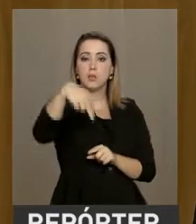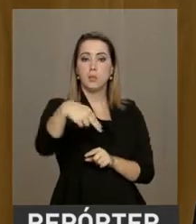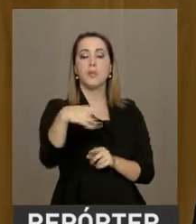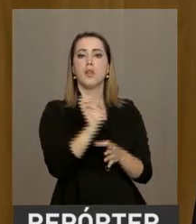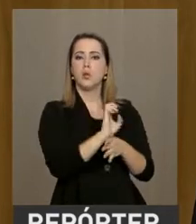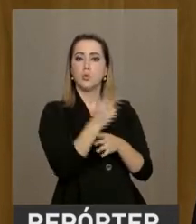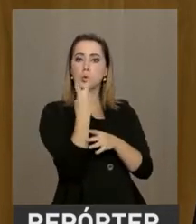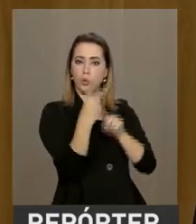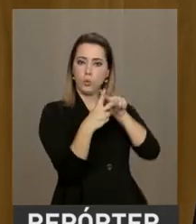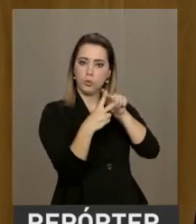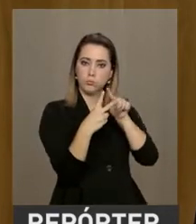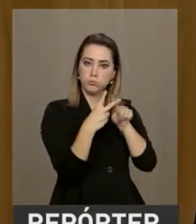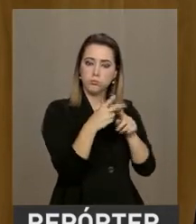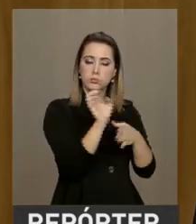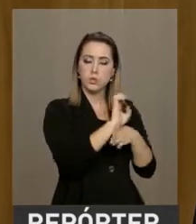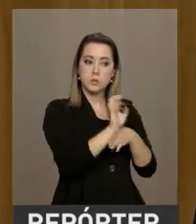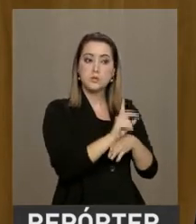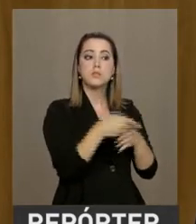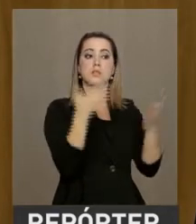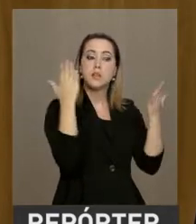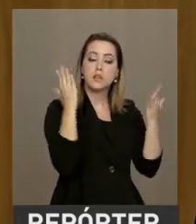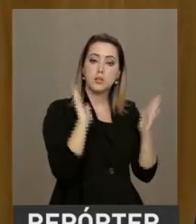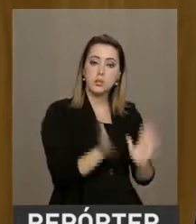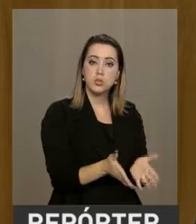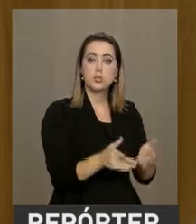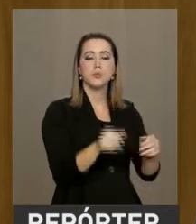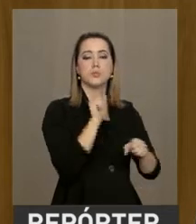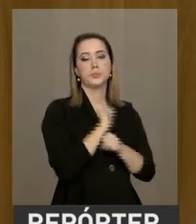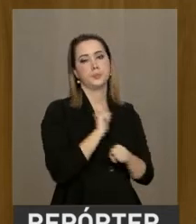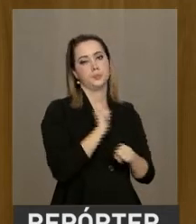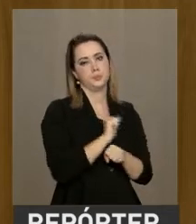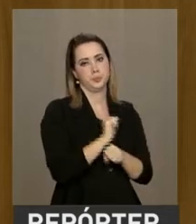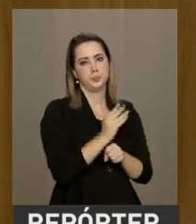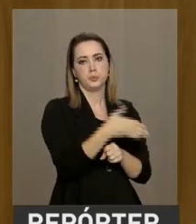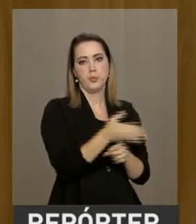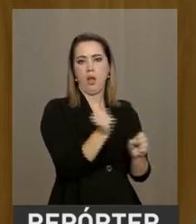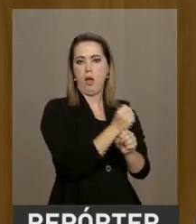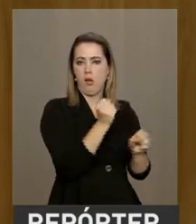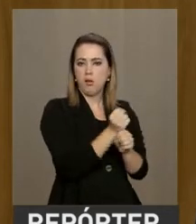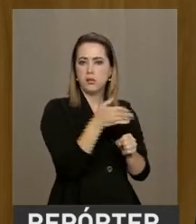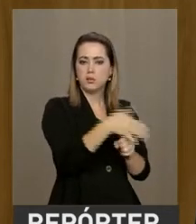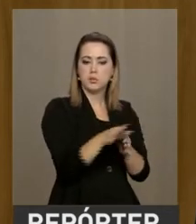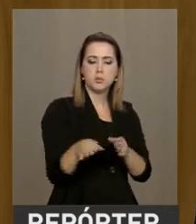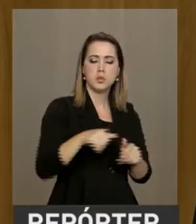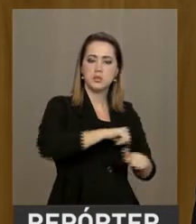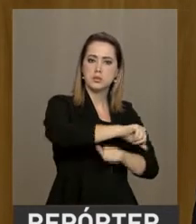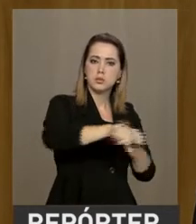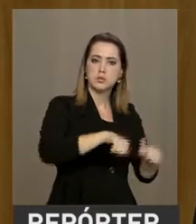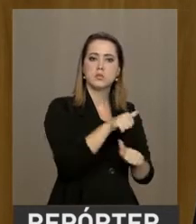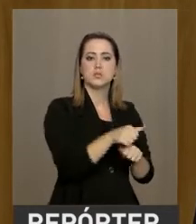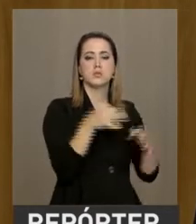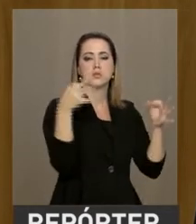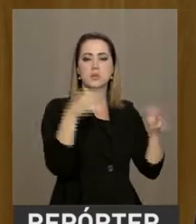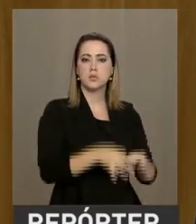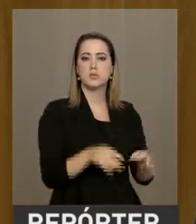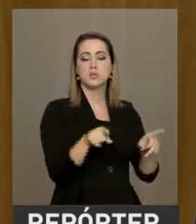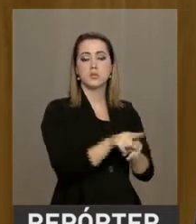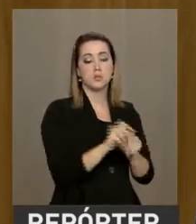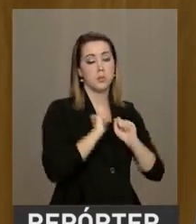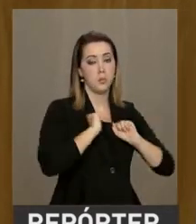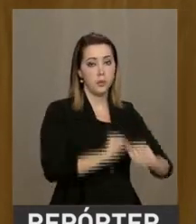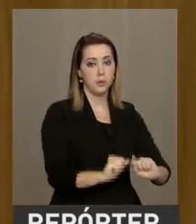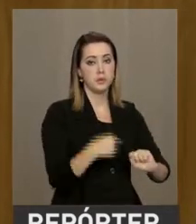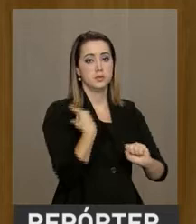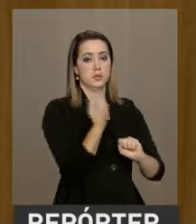dois estados que directamente aguardam por esta iniciativa para que a transposição possa ter a sua funcionalidade com isso